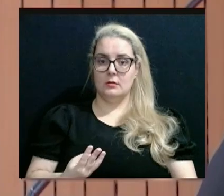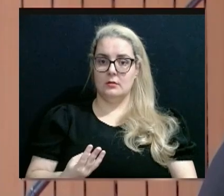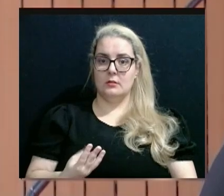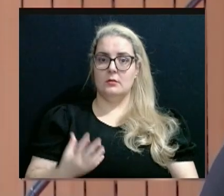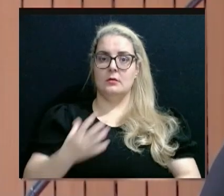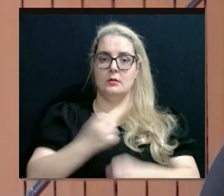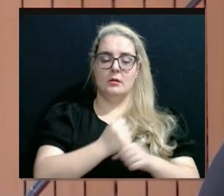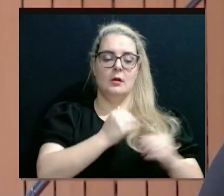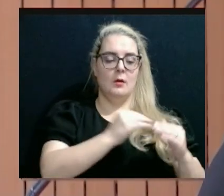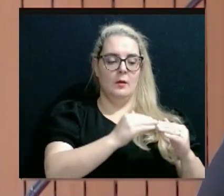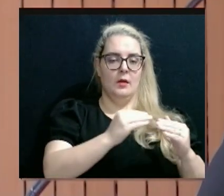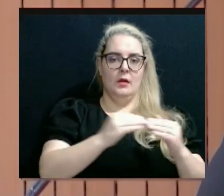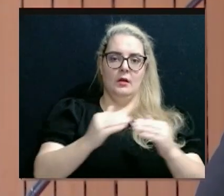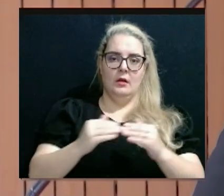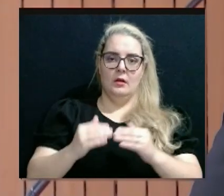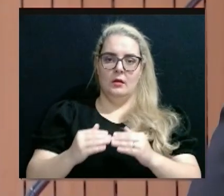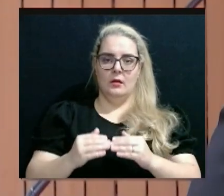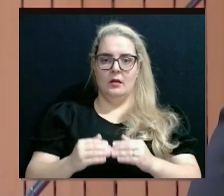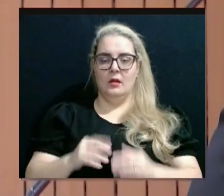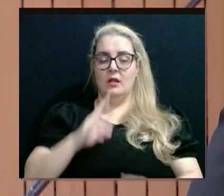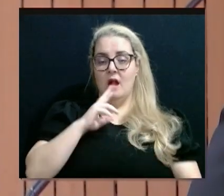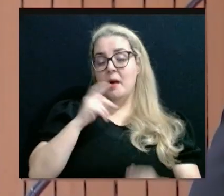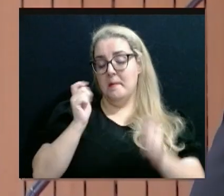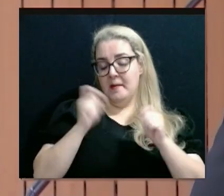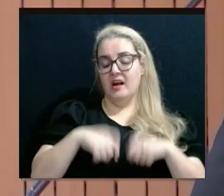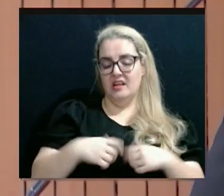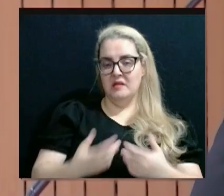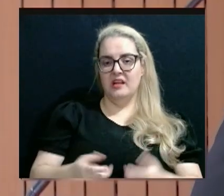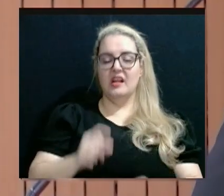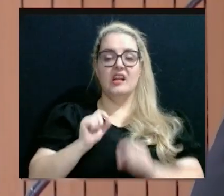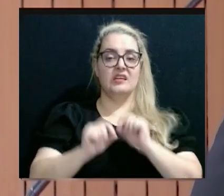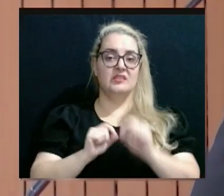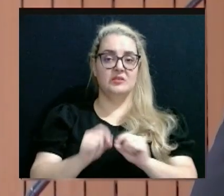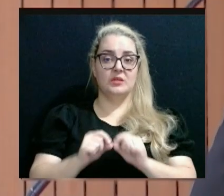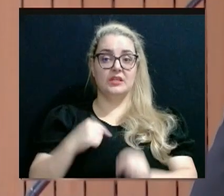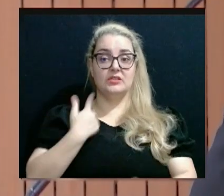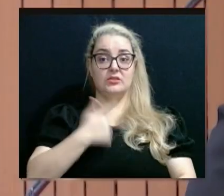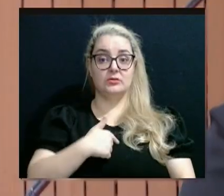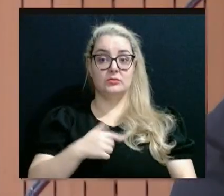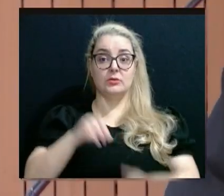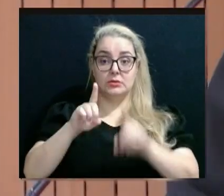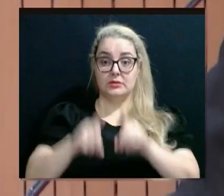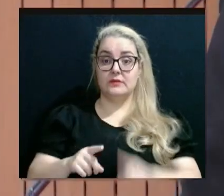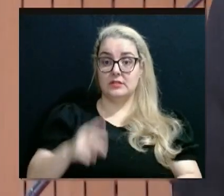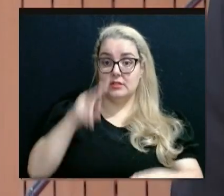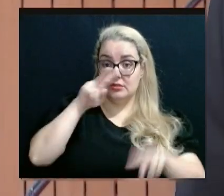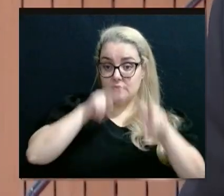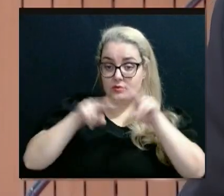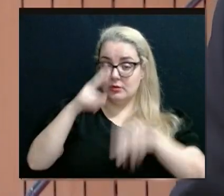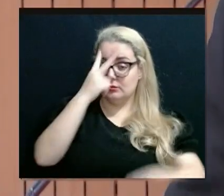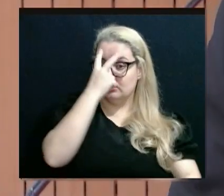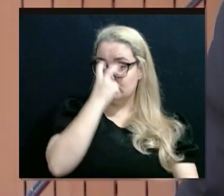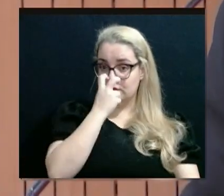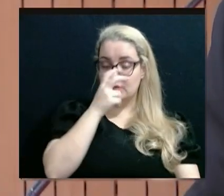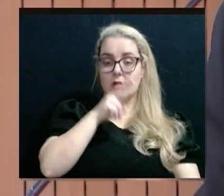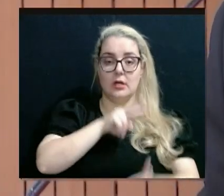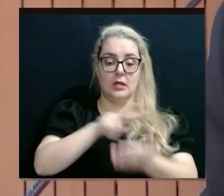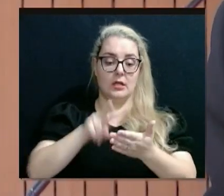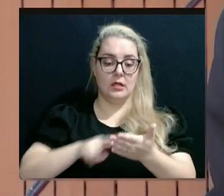combinações, onde que dá a possibilidade de nós, deficientes visuais, a ler e